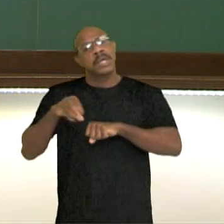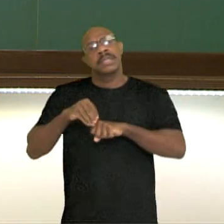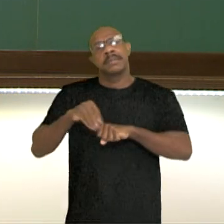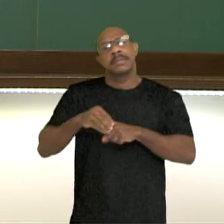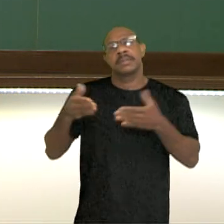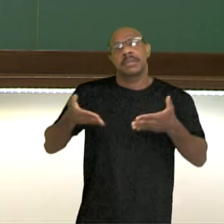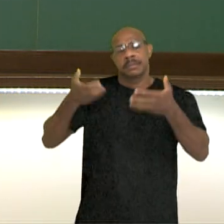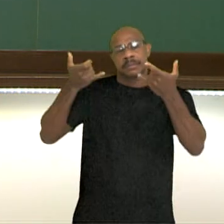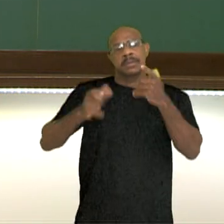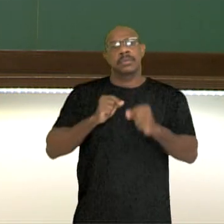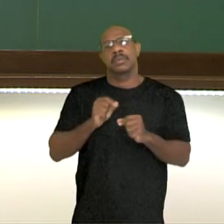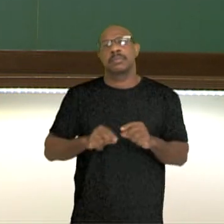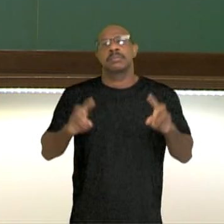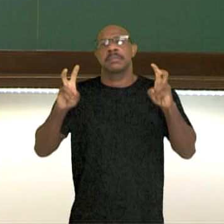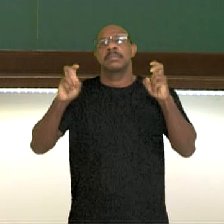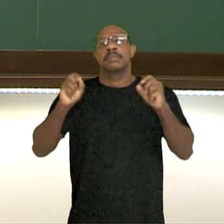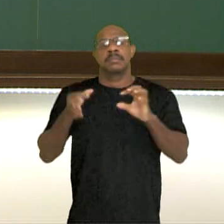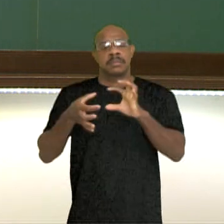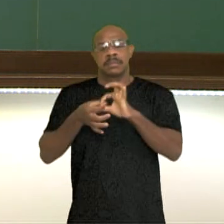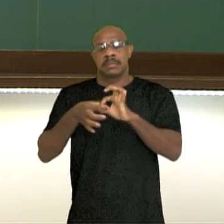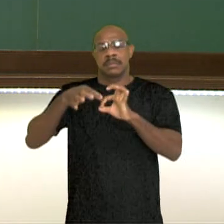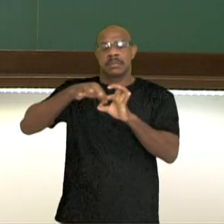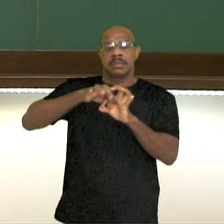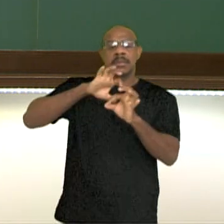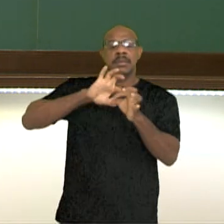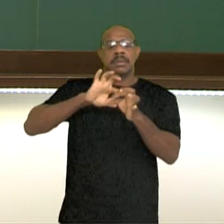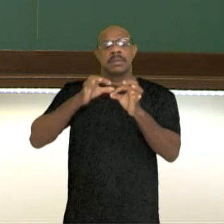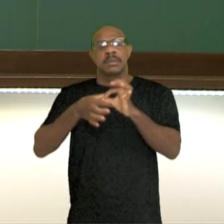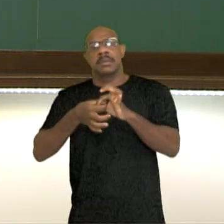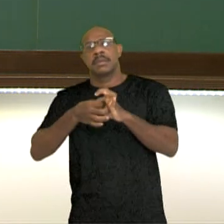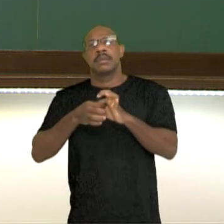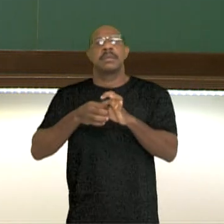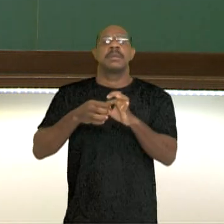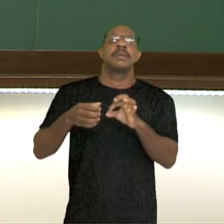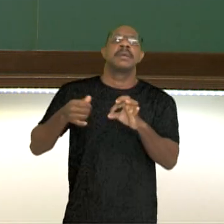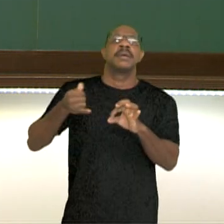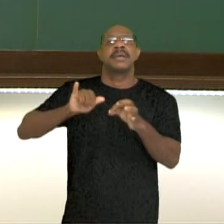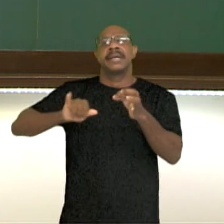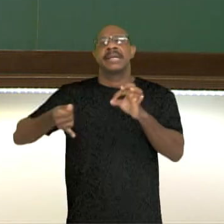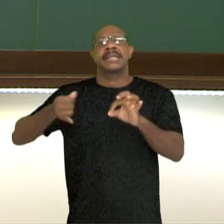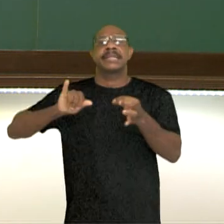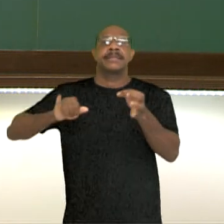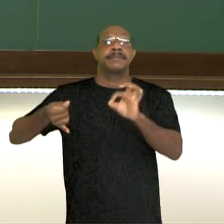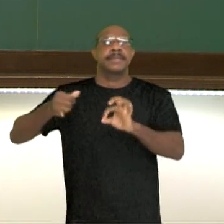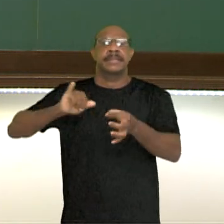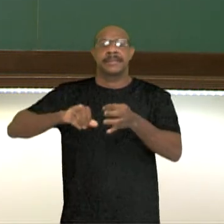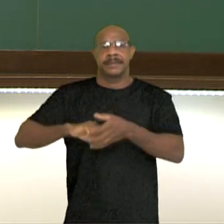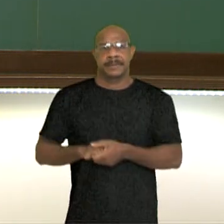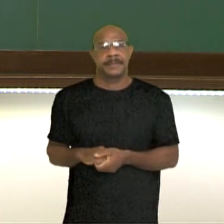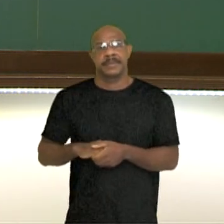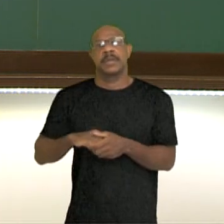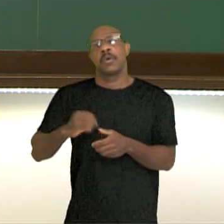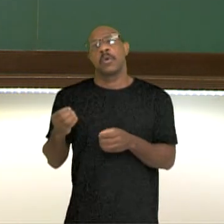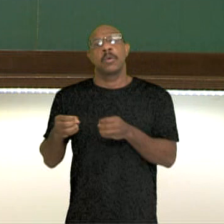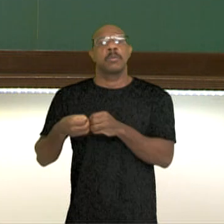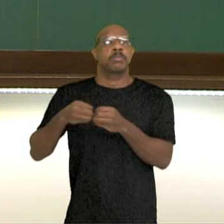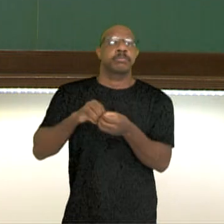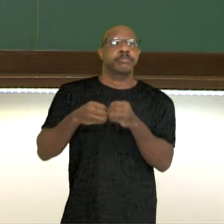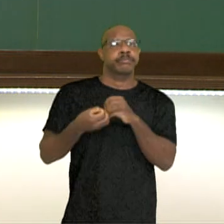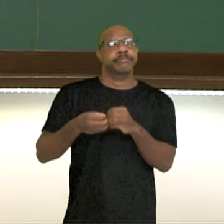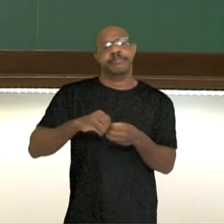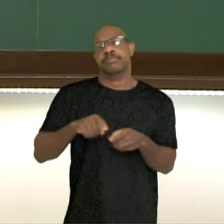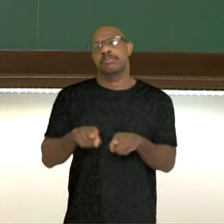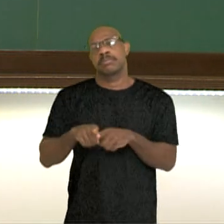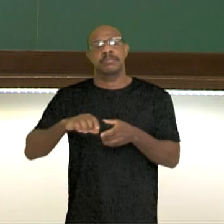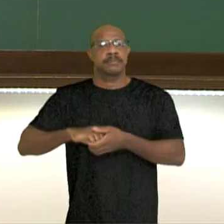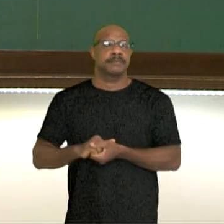sobre o assunto ligações químicas, em específico a ligação covalente ou molecular. Muito